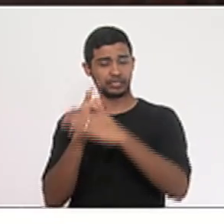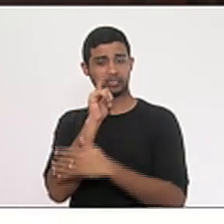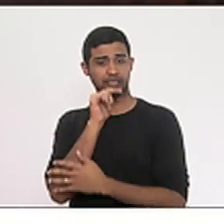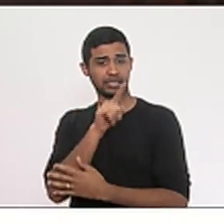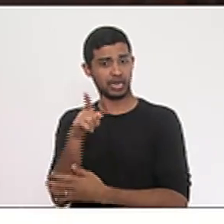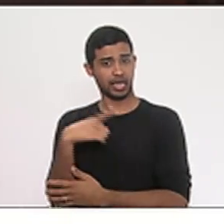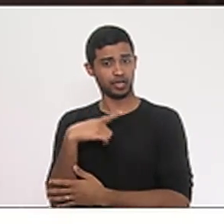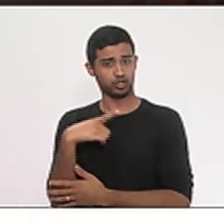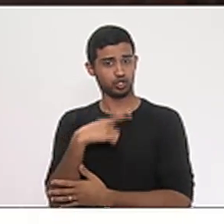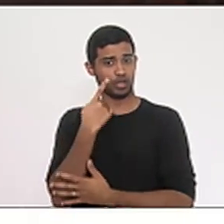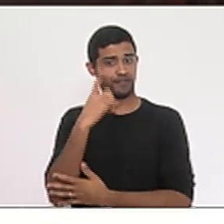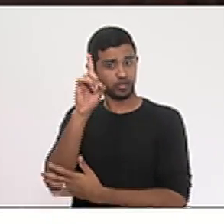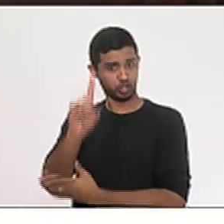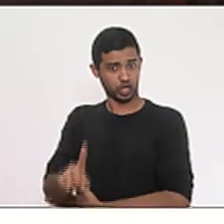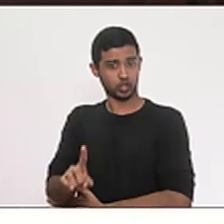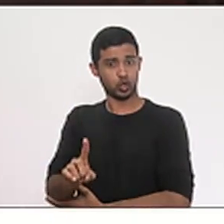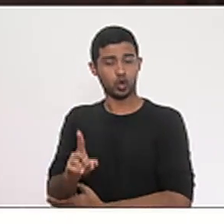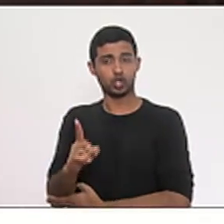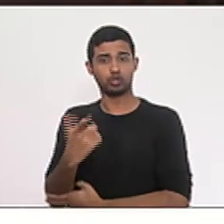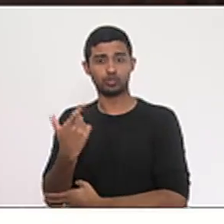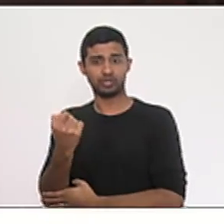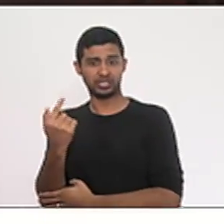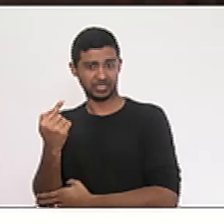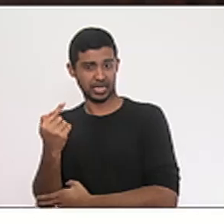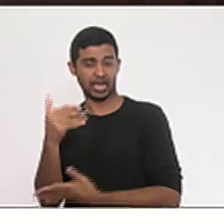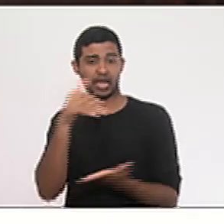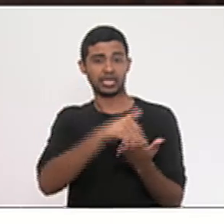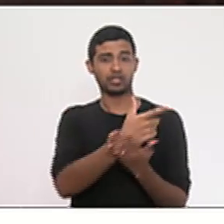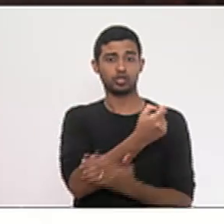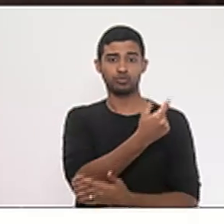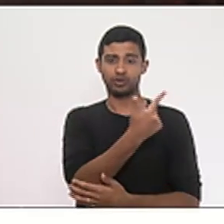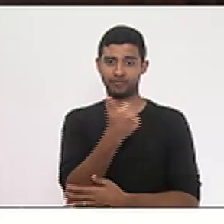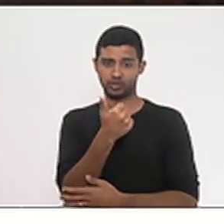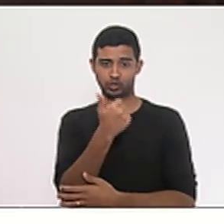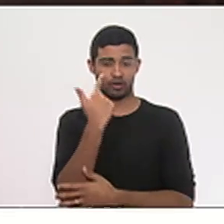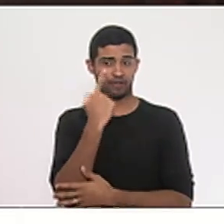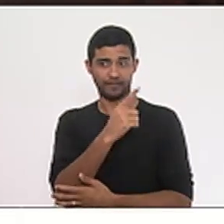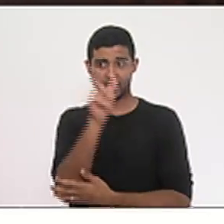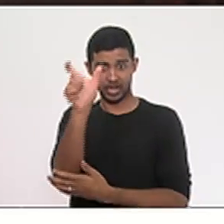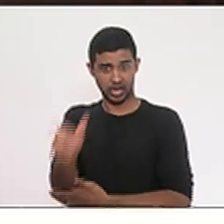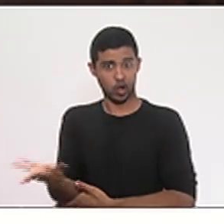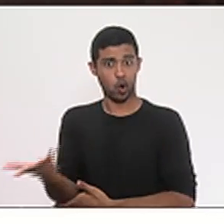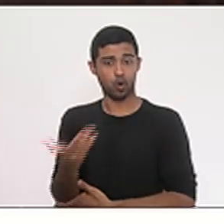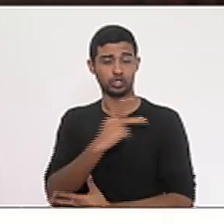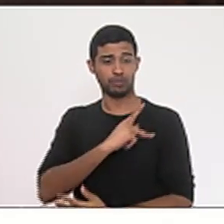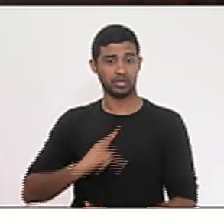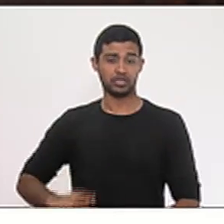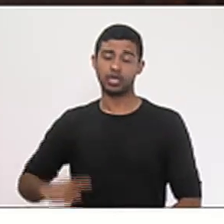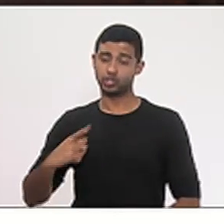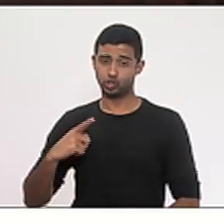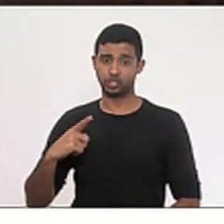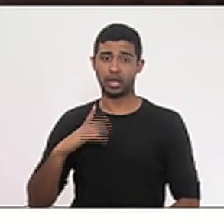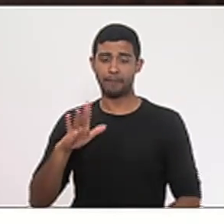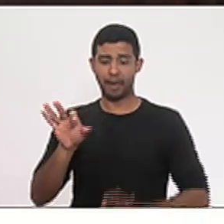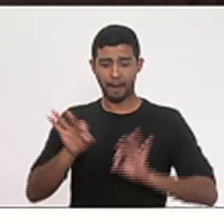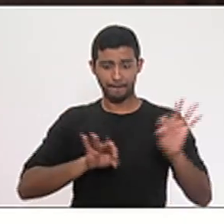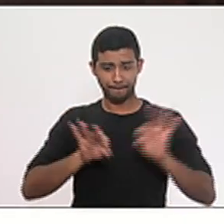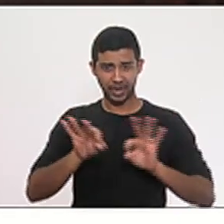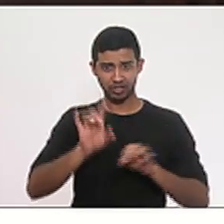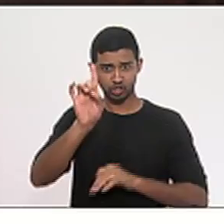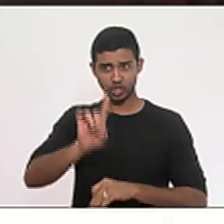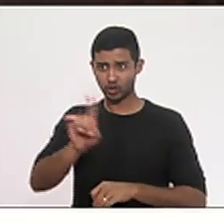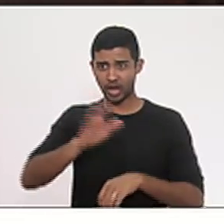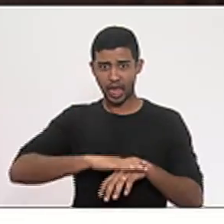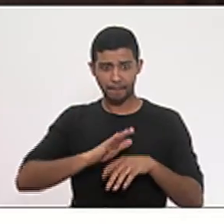gestão 2017-2021, do qual o atual presidente foi um dos participantes. Mas nem o plano diretor ele tinha nas